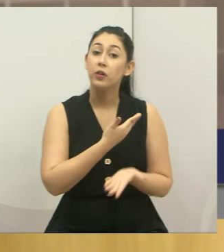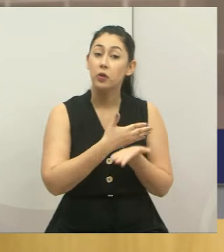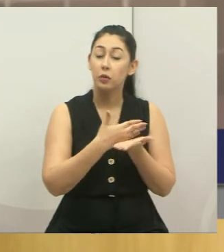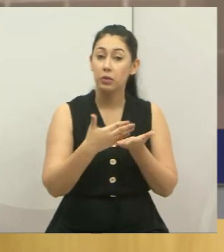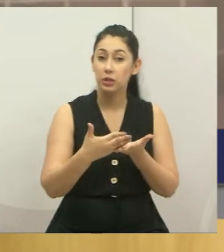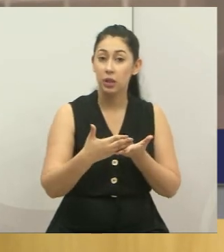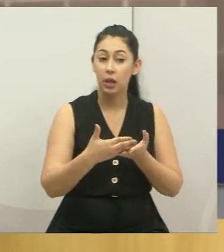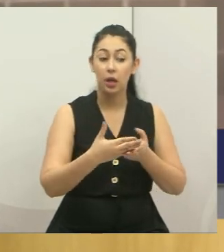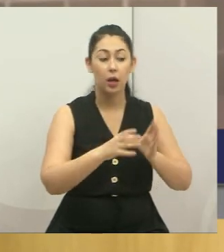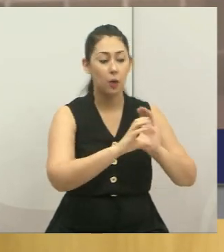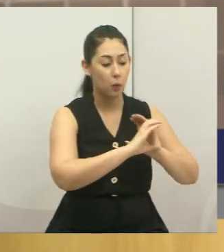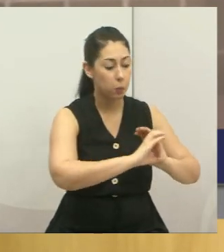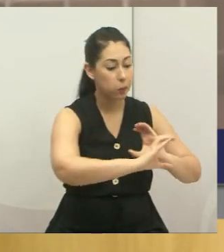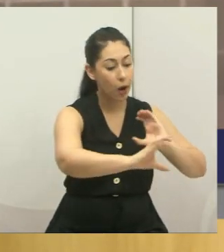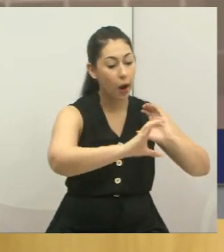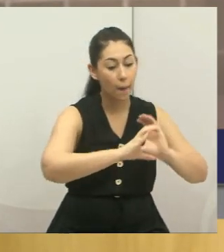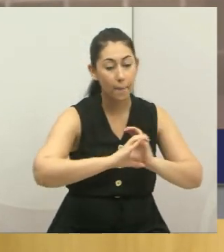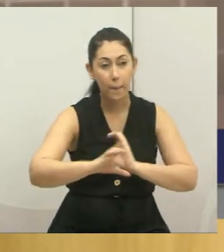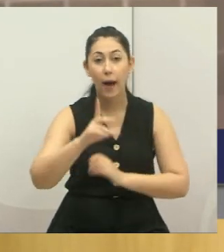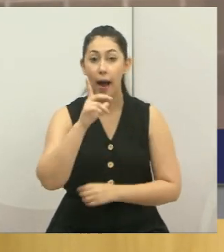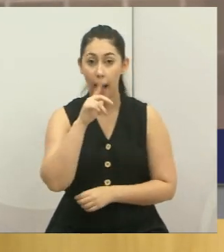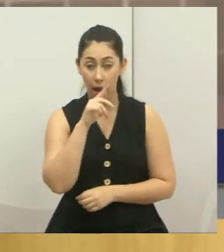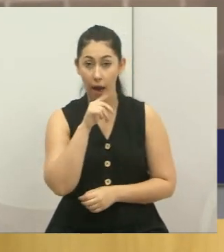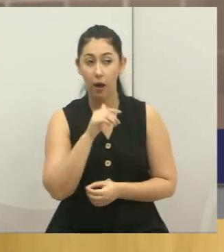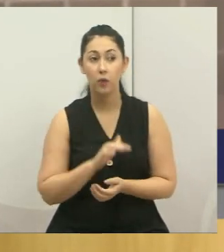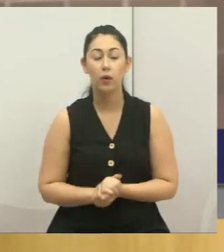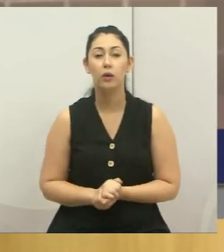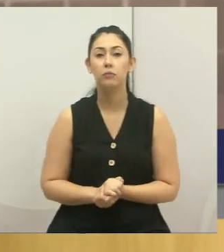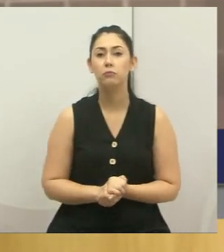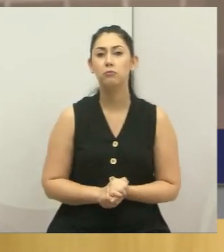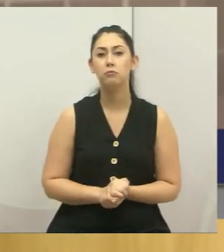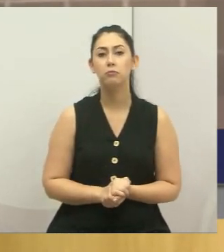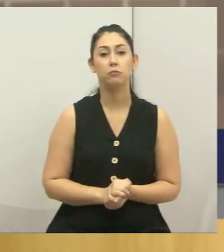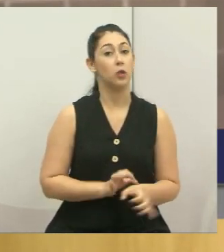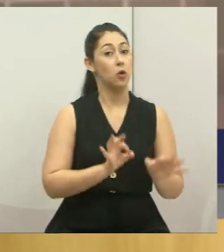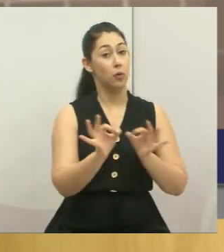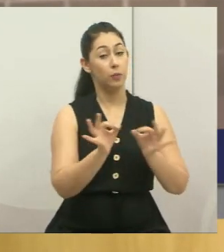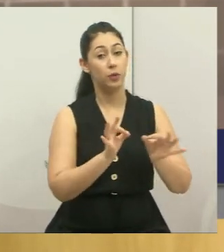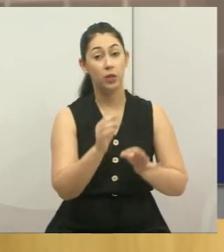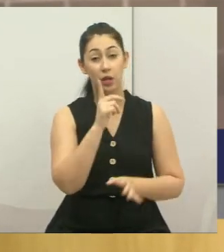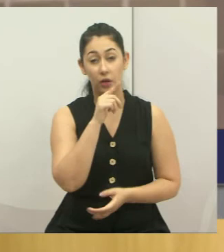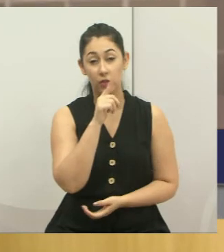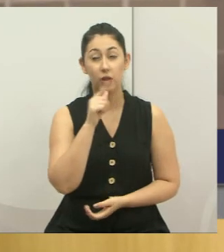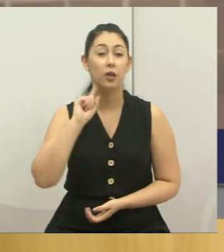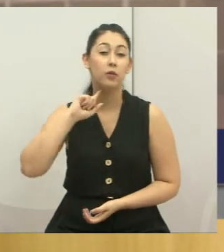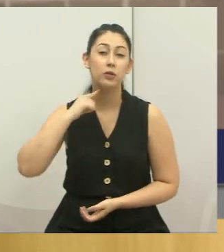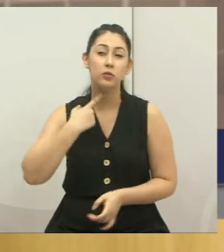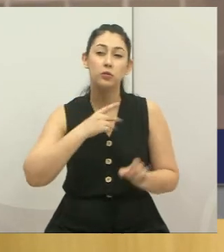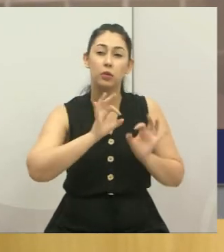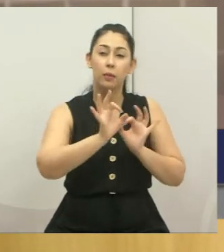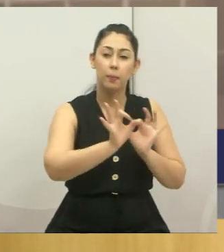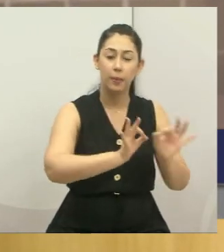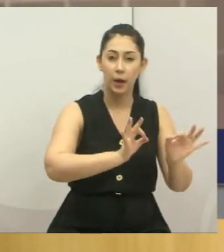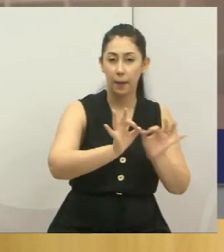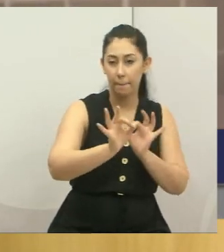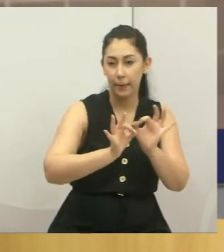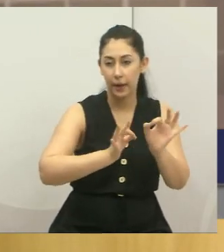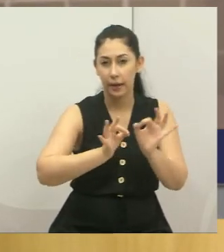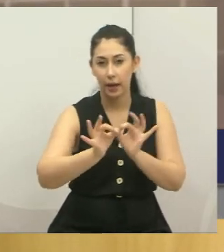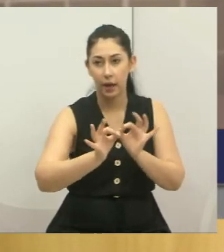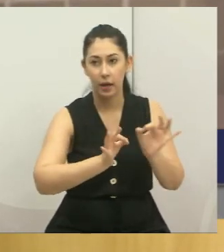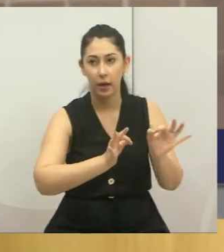toda a rede de água do bairro Veraneio Irajá. O projeto de esgoto está sendo desenvolvido, ou está sendo